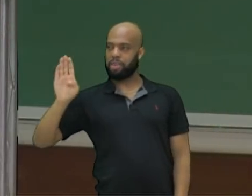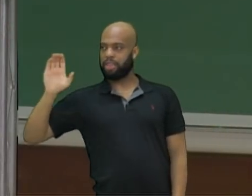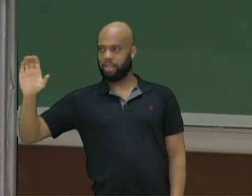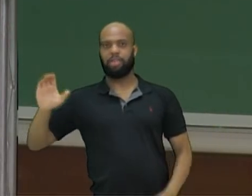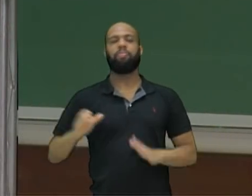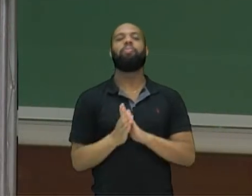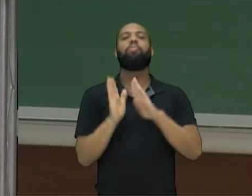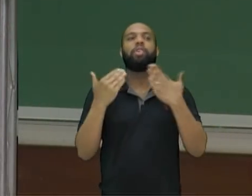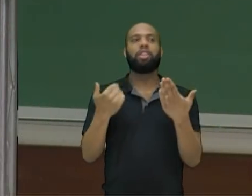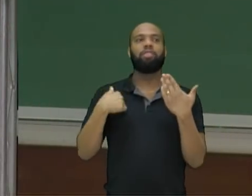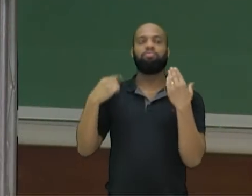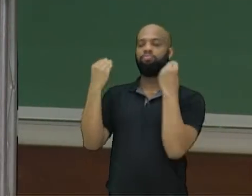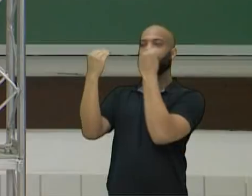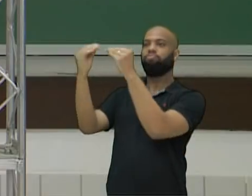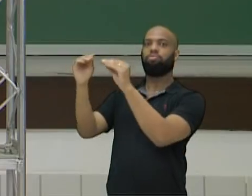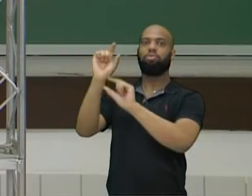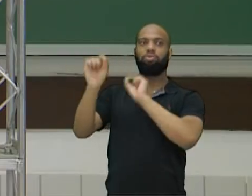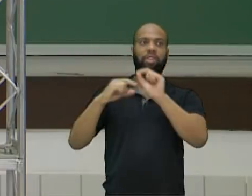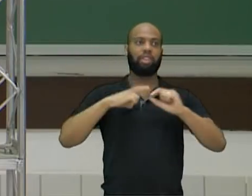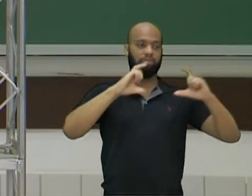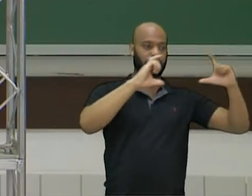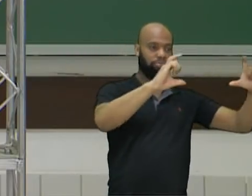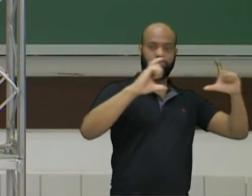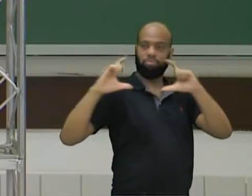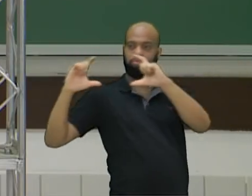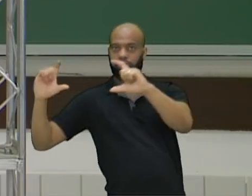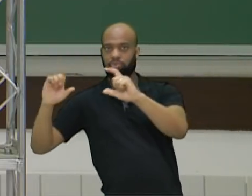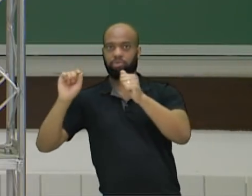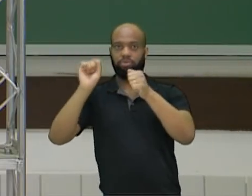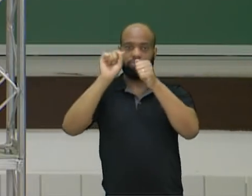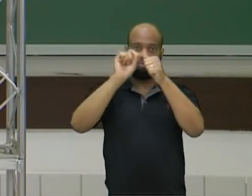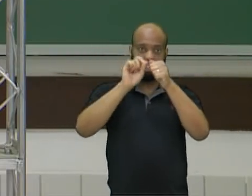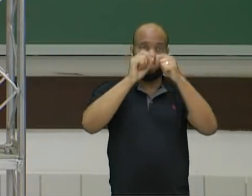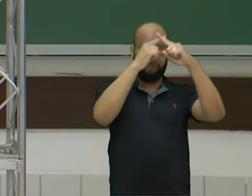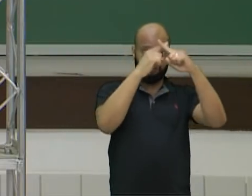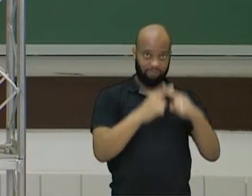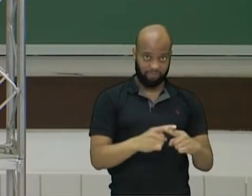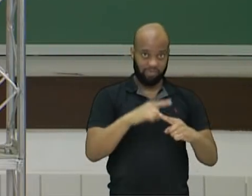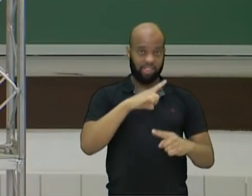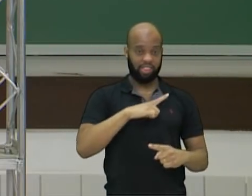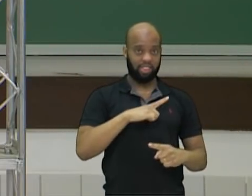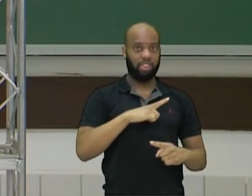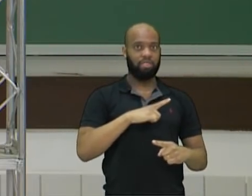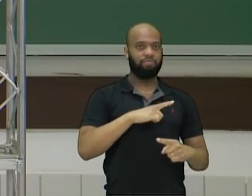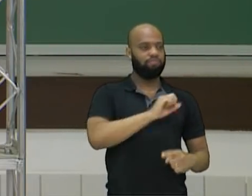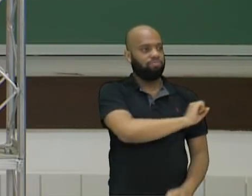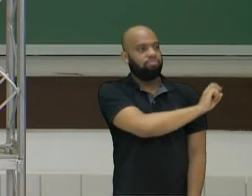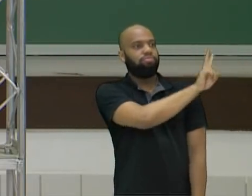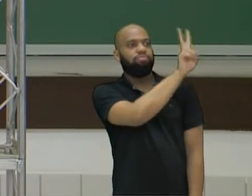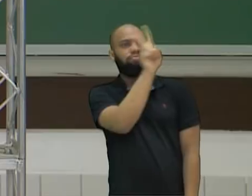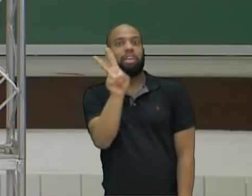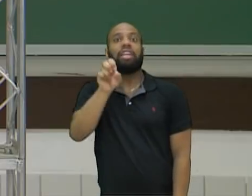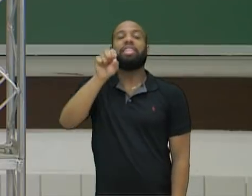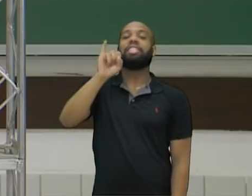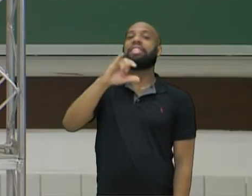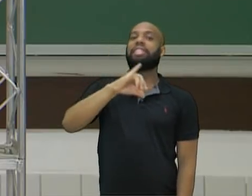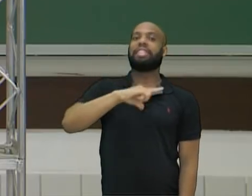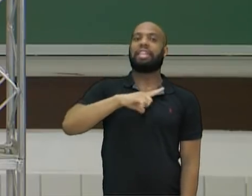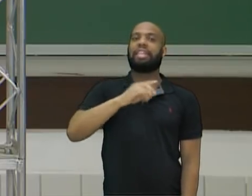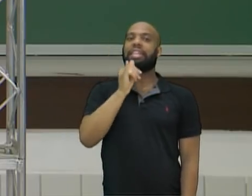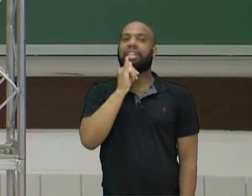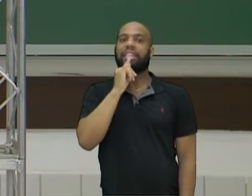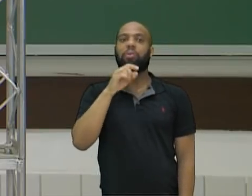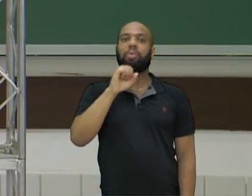Eu coloquei a soma de dois números multiplicada pela soma de dois números. Se acontecer de ter